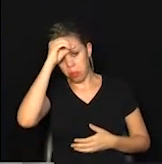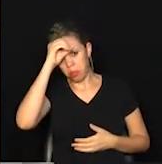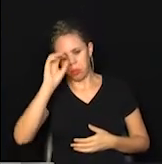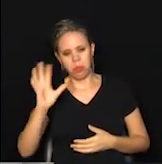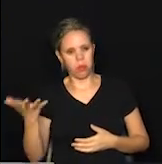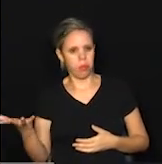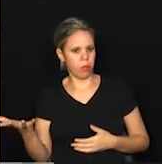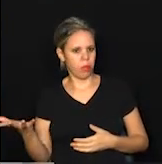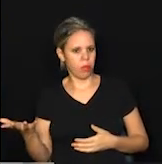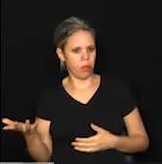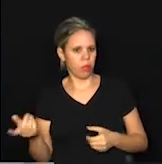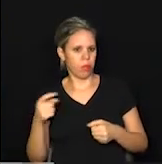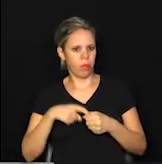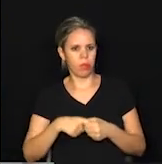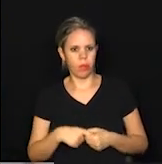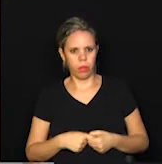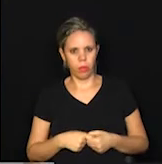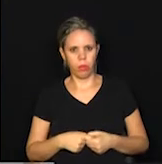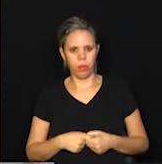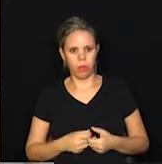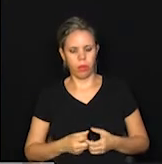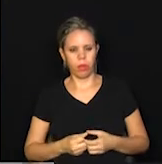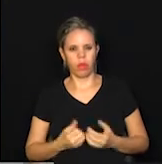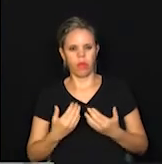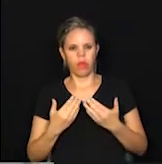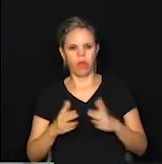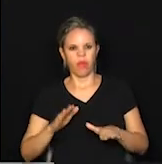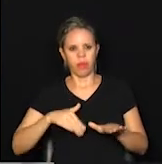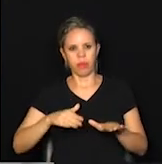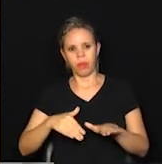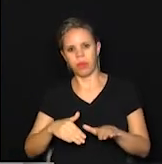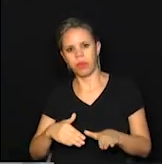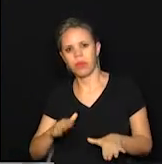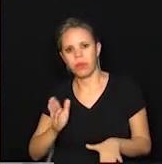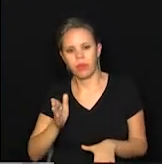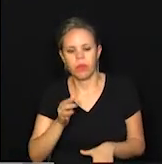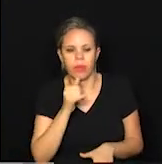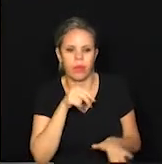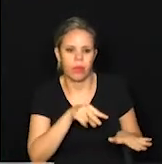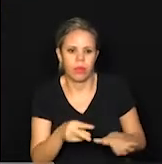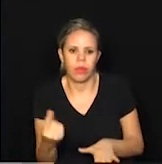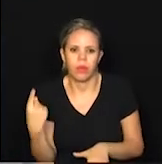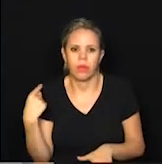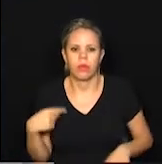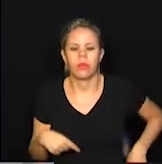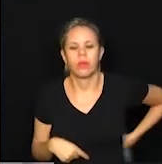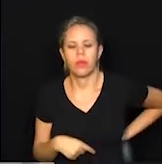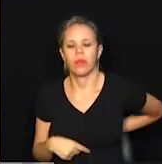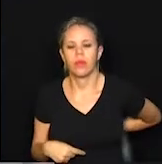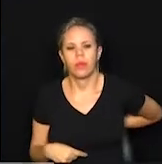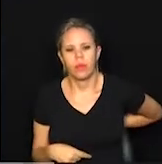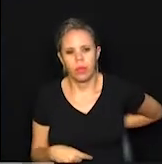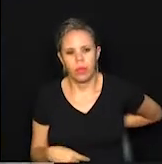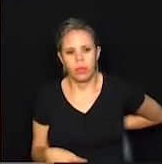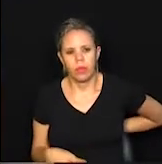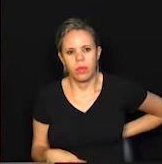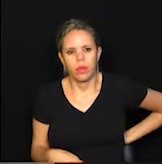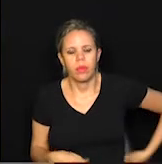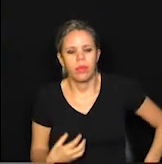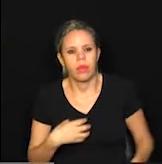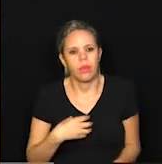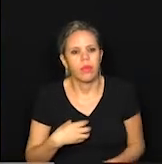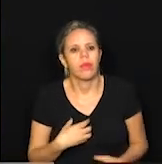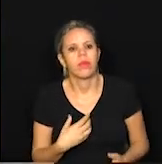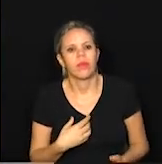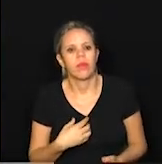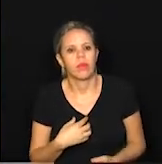acontecer nesse retorno. Abrimos os clubes já semana passada, sentimos a